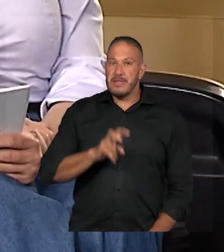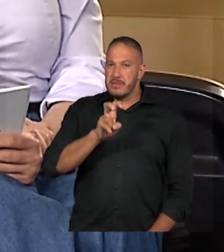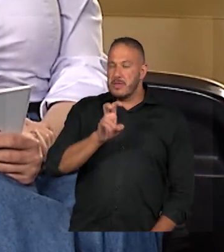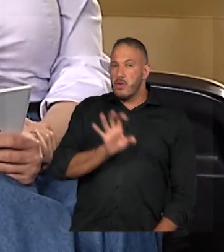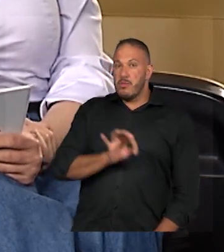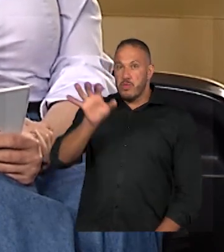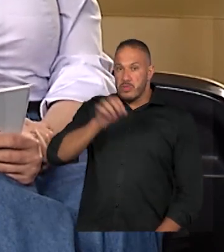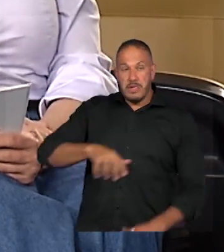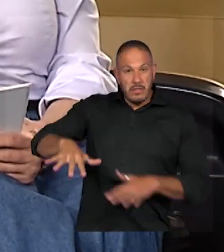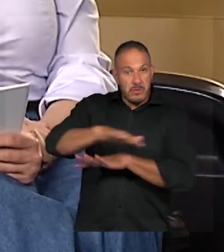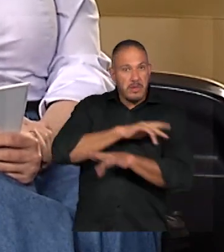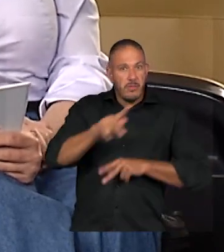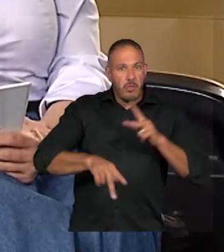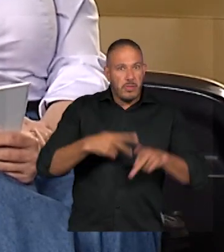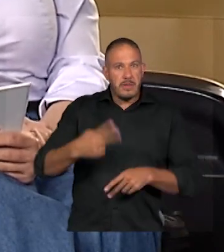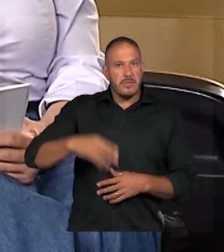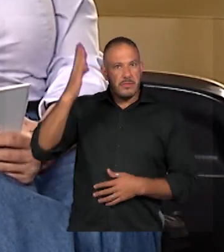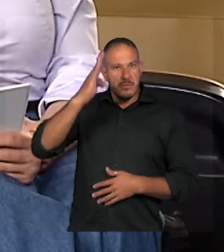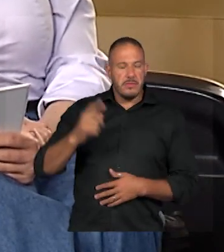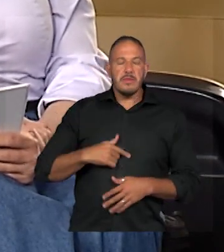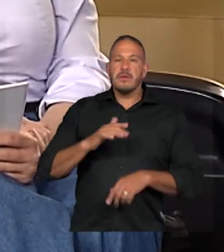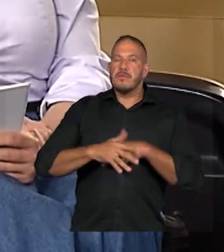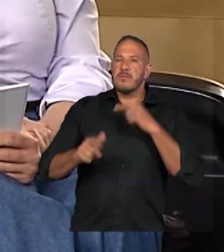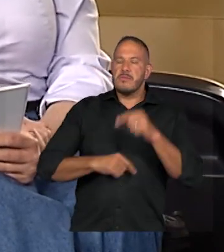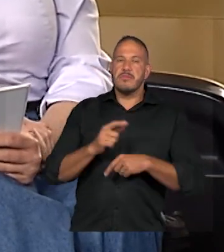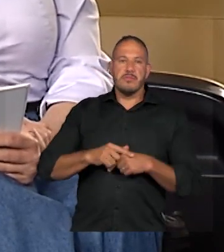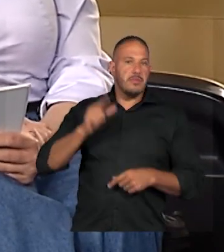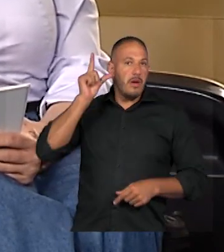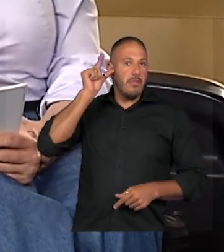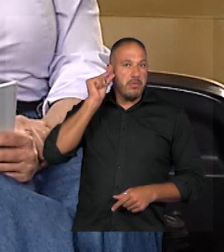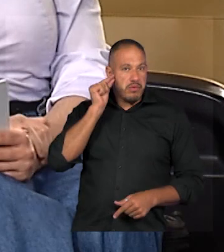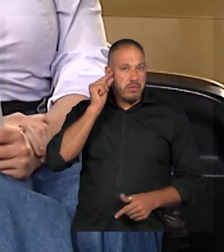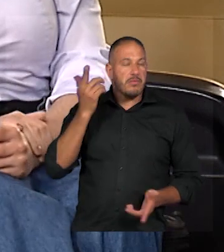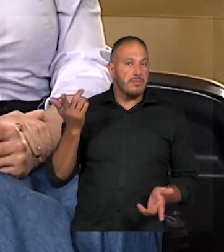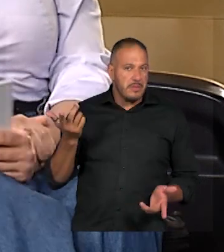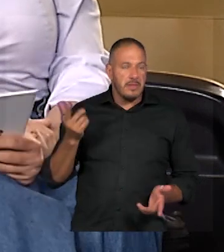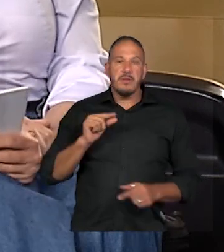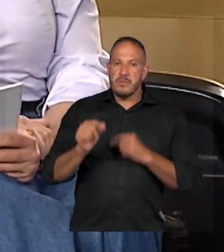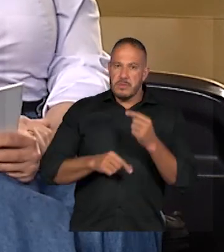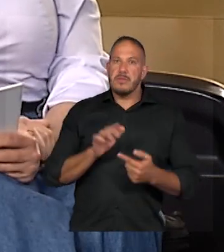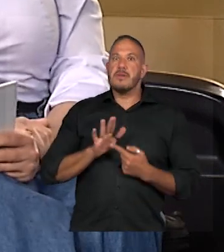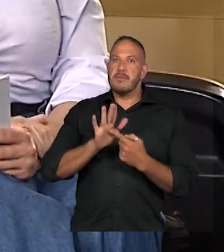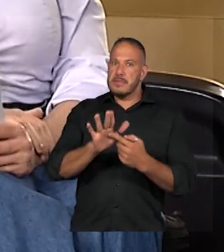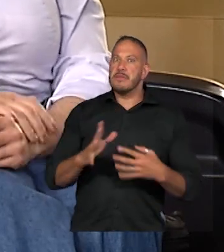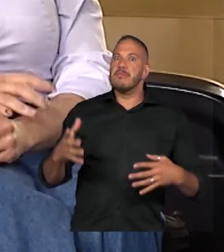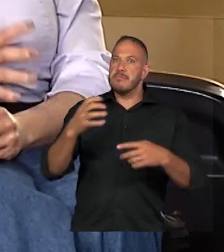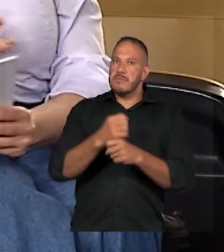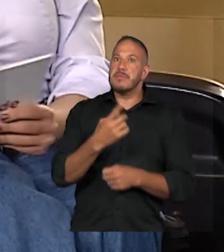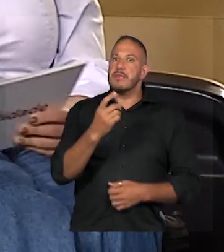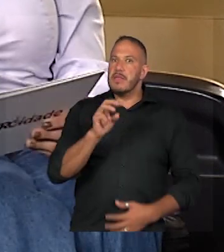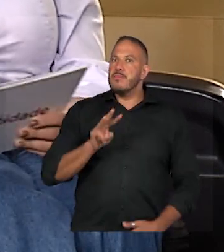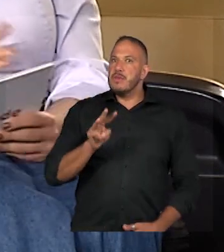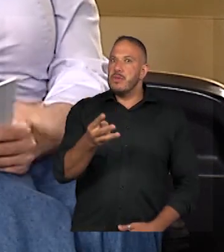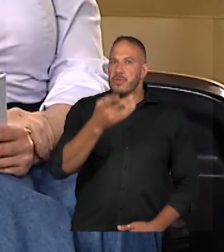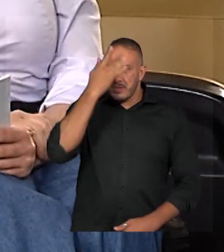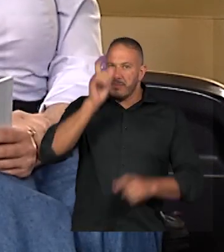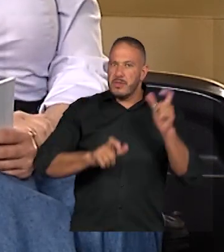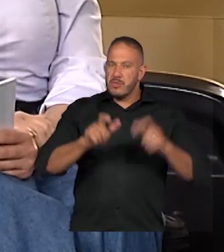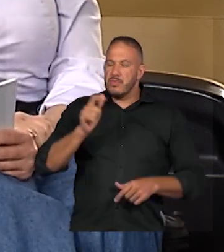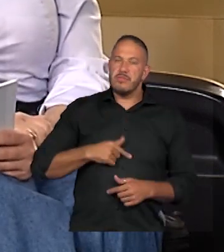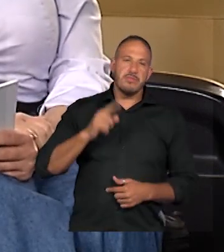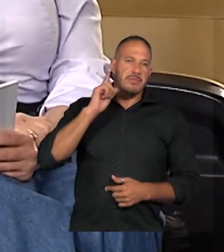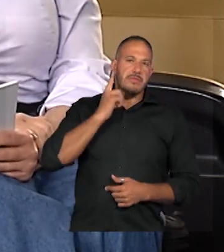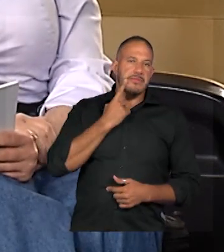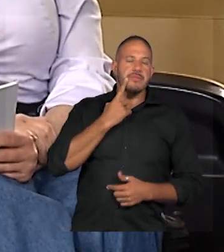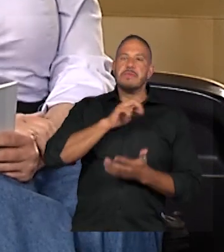da população brasileira tem algum problema de audição? Isso representa 10 milhões de pessoas que têm algum nível de surdez.